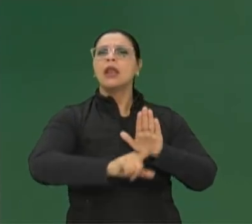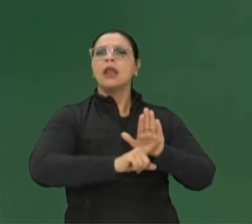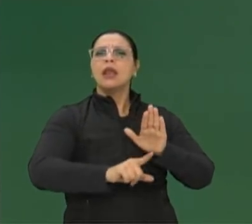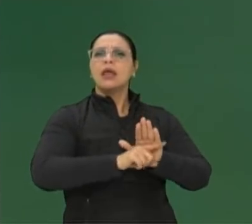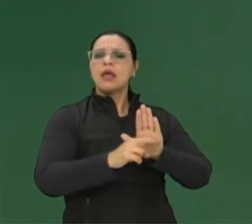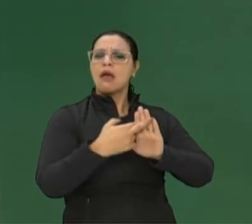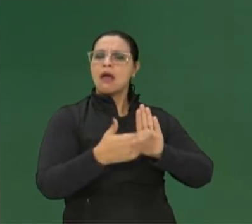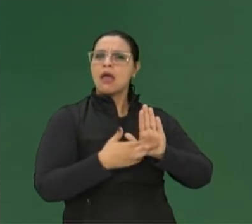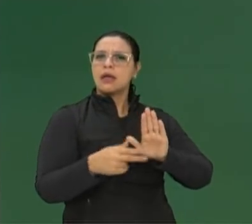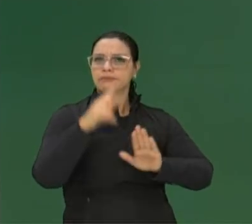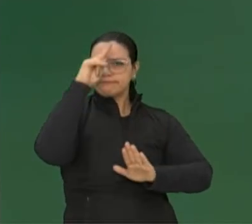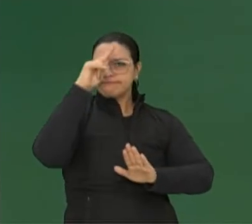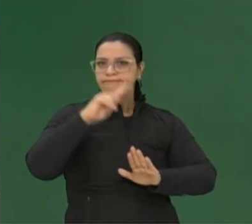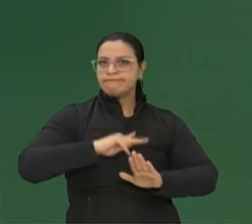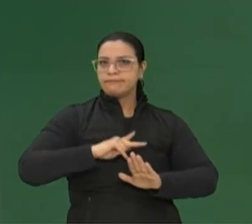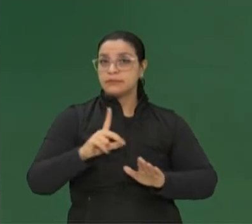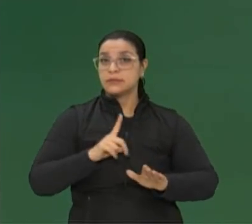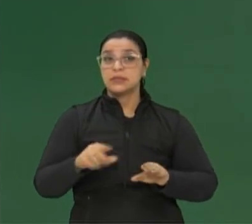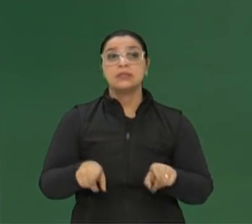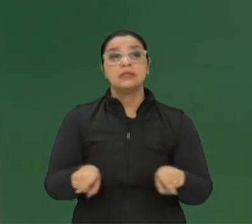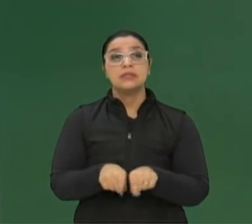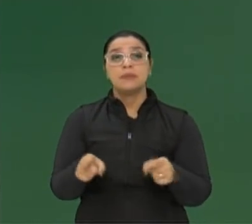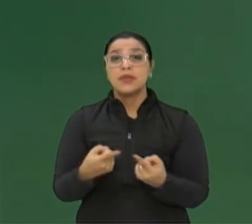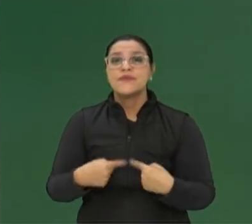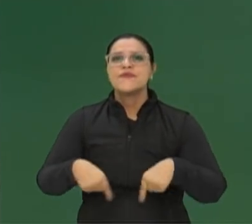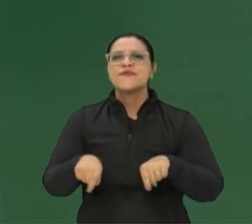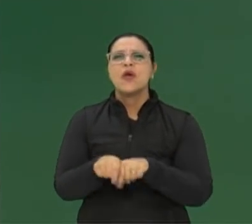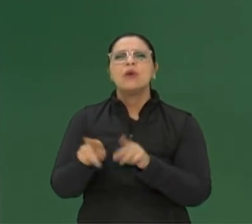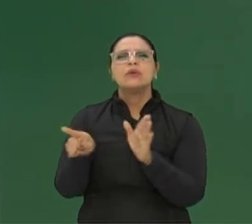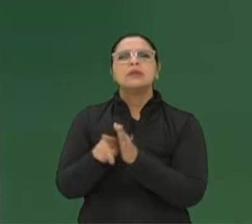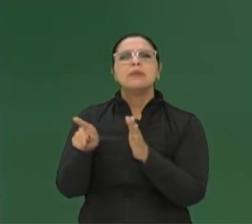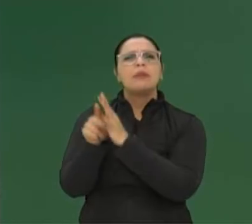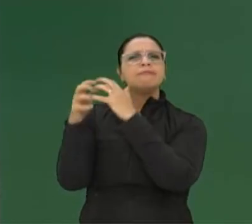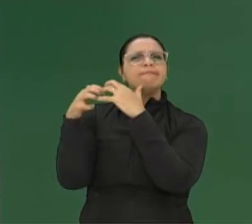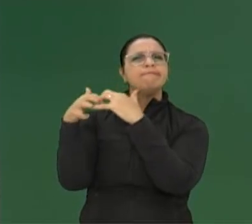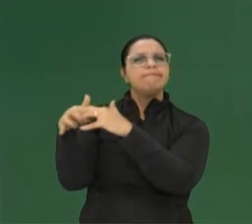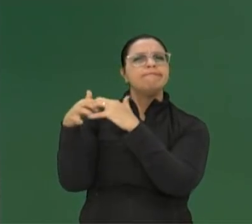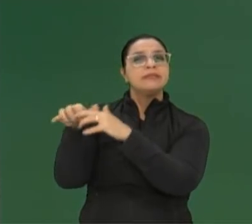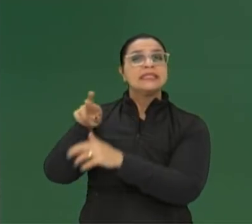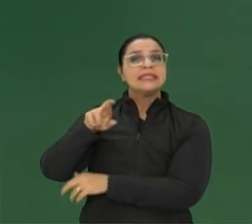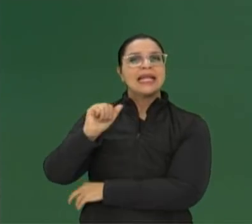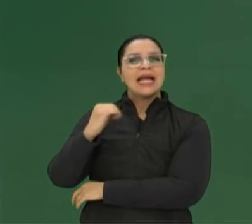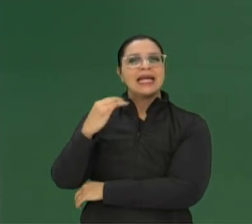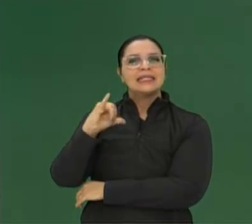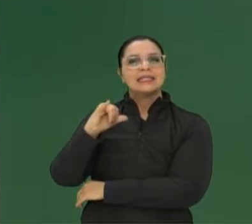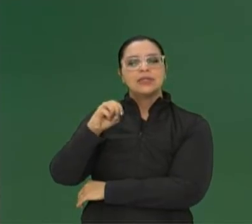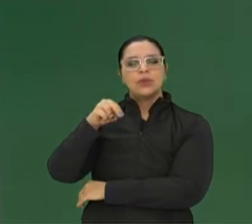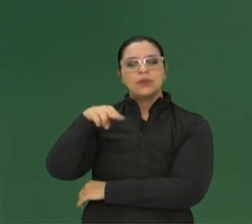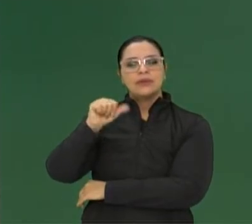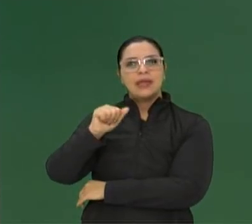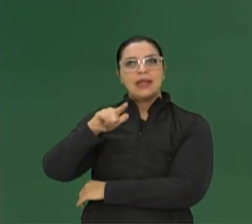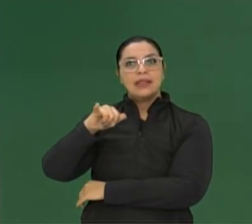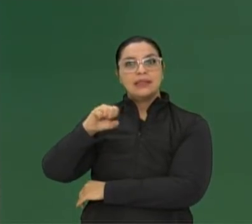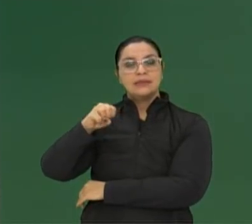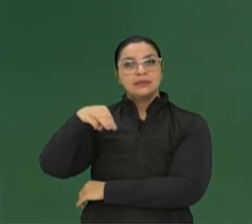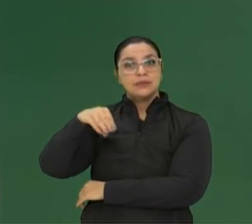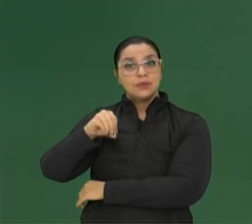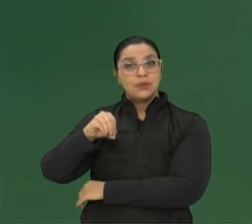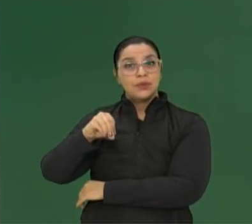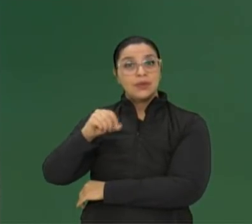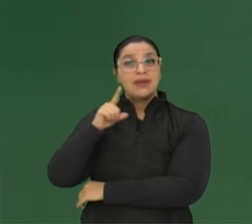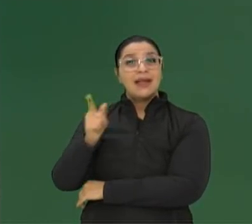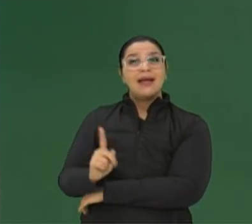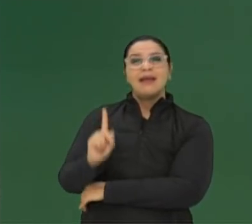próprias regras, né? E uma retomada do racionalismo ético, que nós estudamos lá atrás, né? Presente na